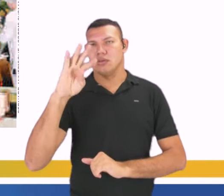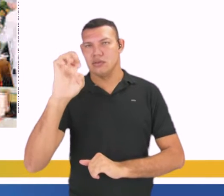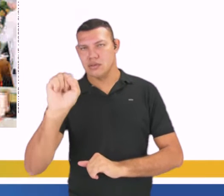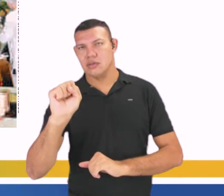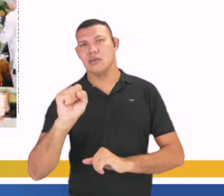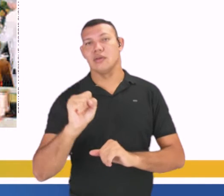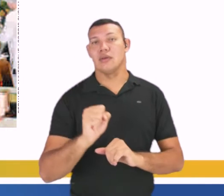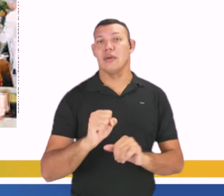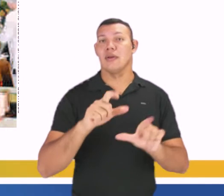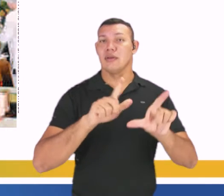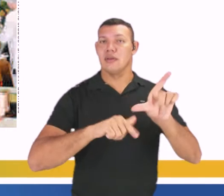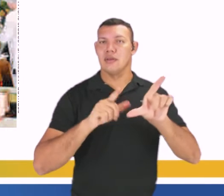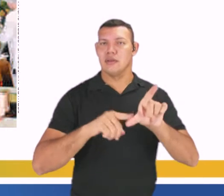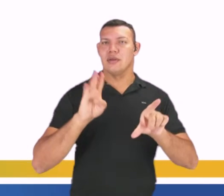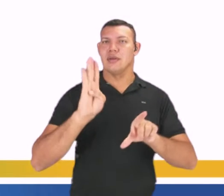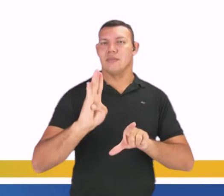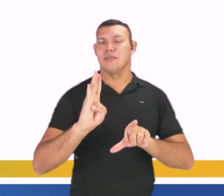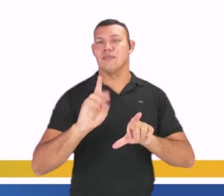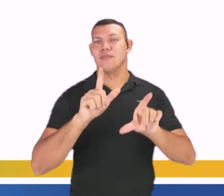na letra C.